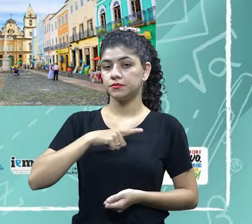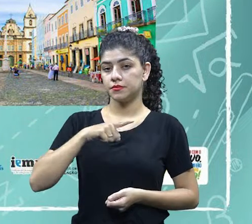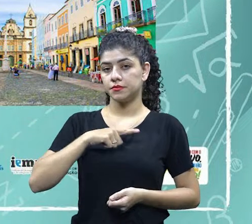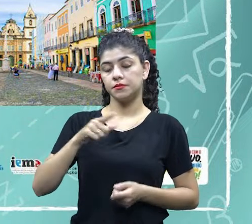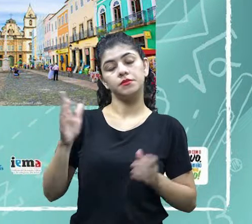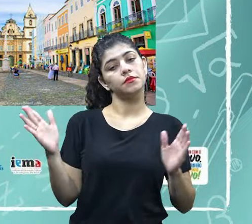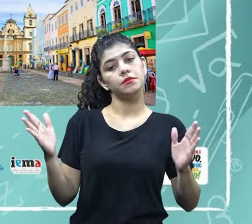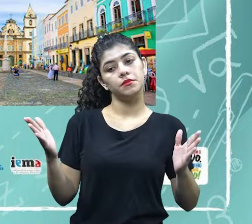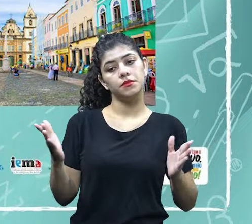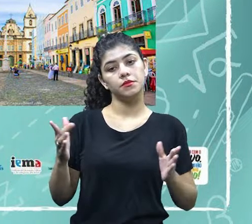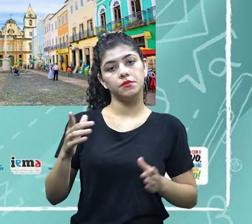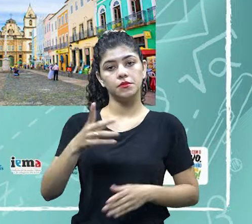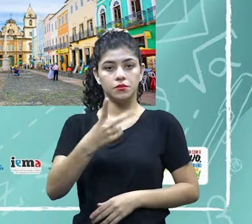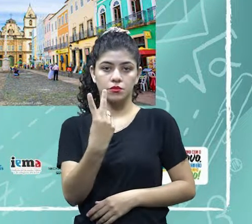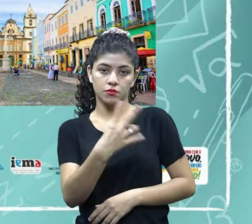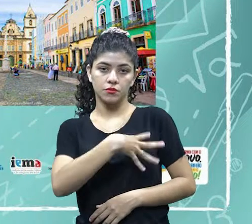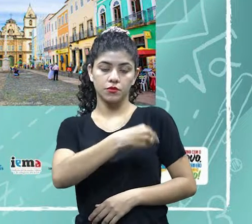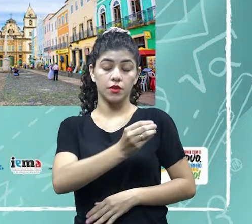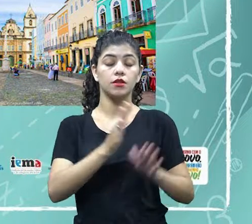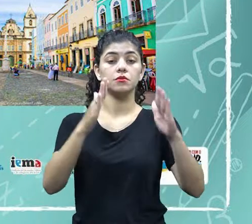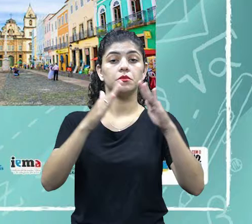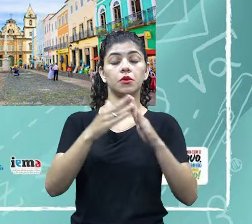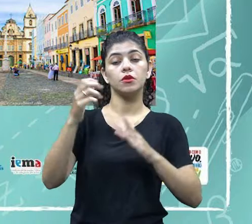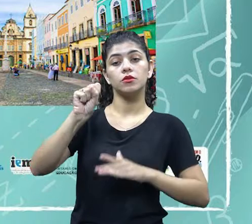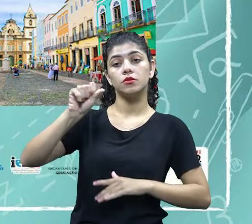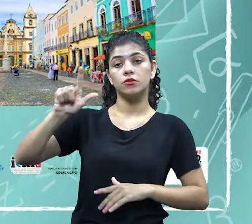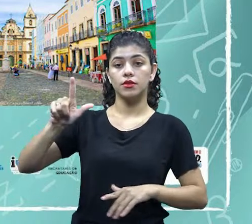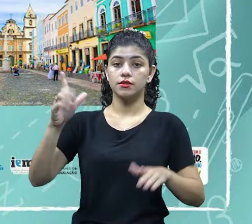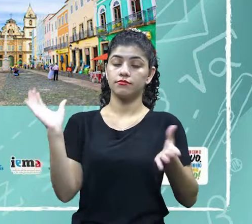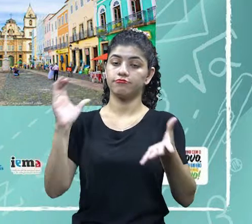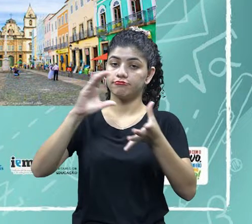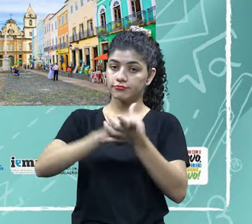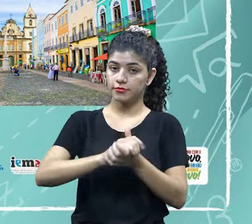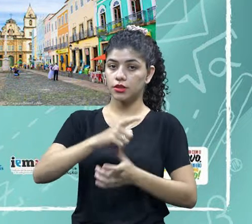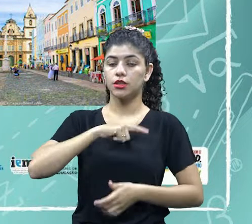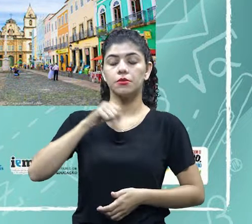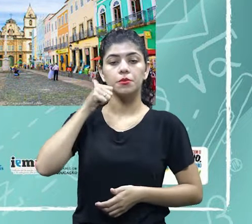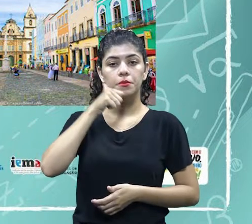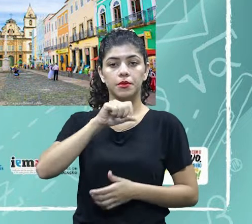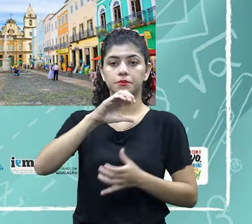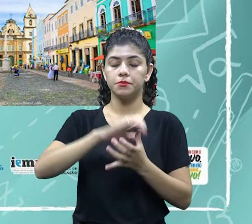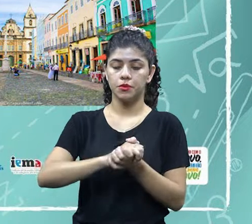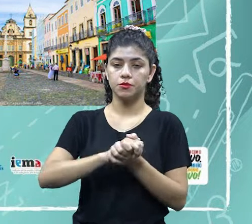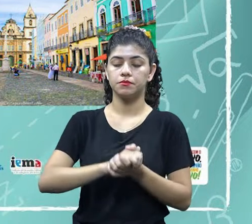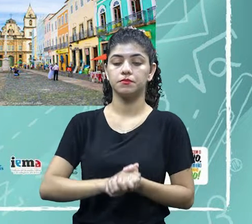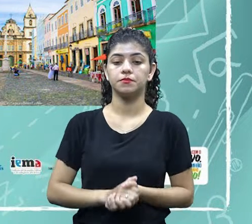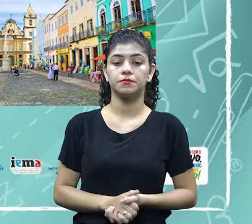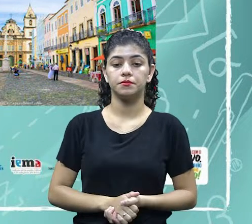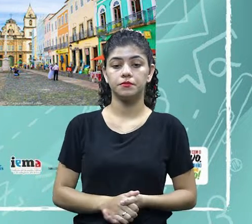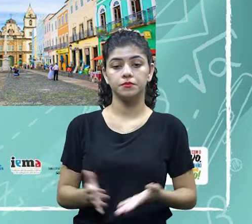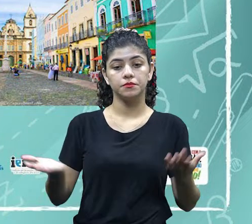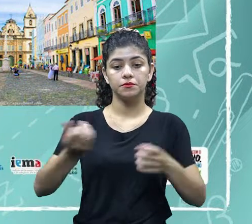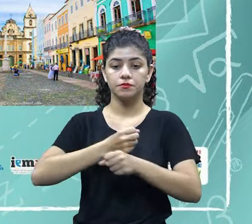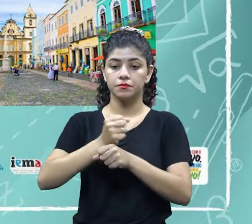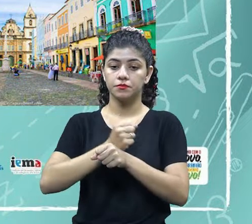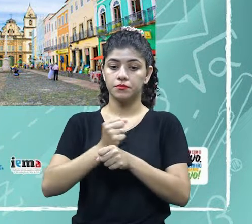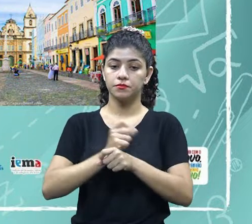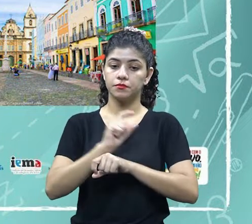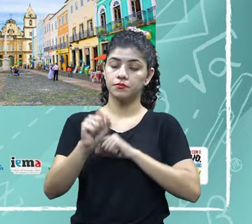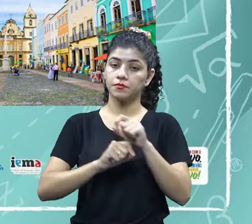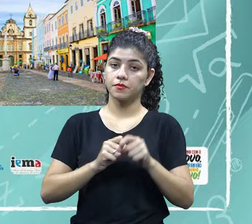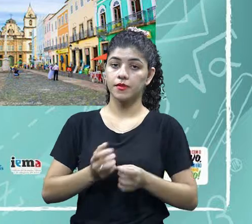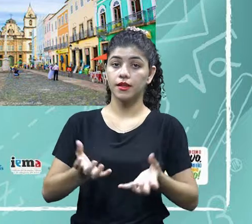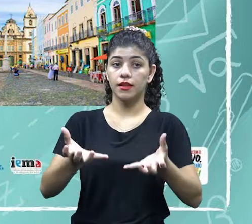São Luís, ele tem 2 filhos e ele é casado, né? Tem uma esposa. Esse ano ele